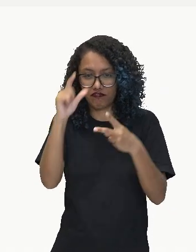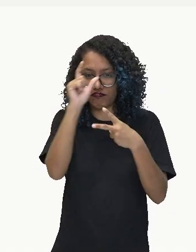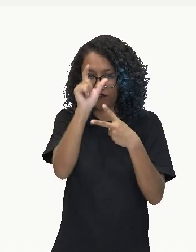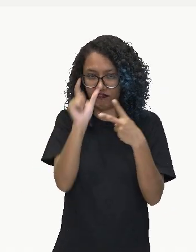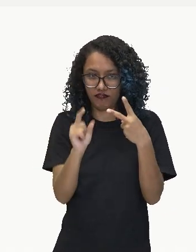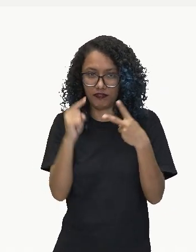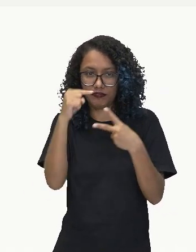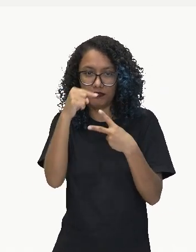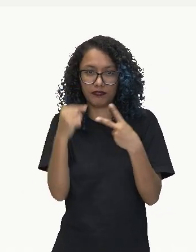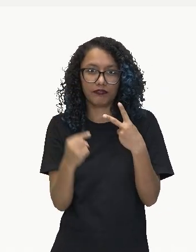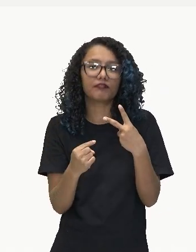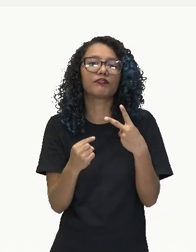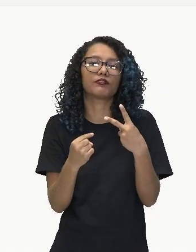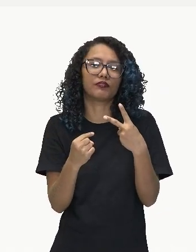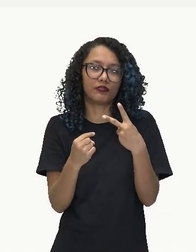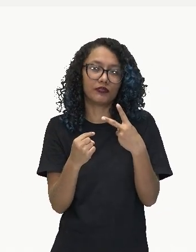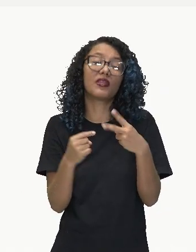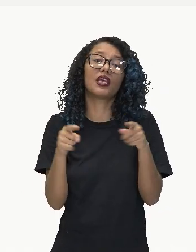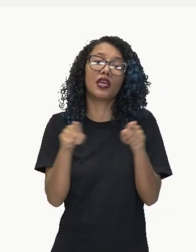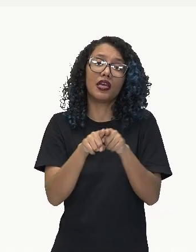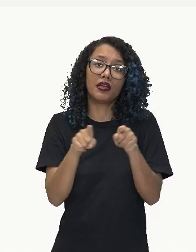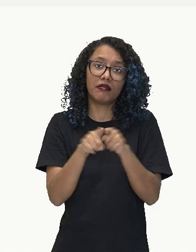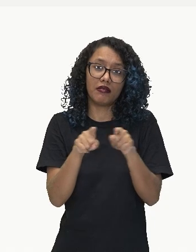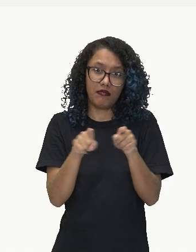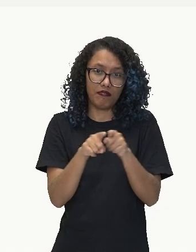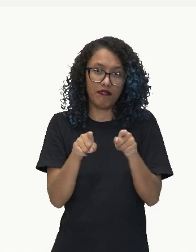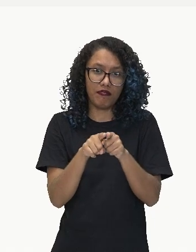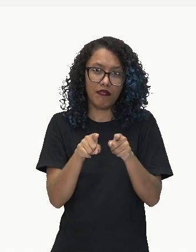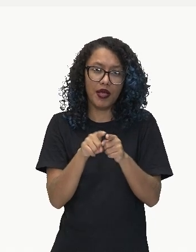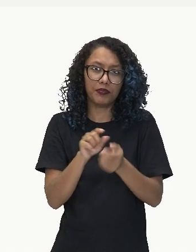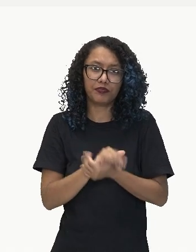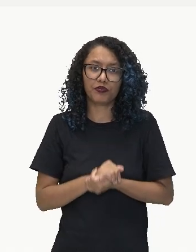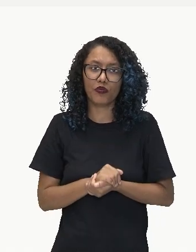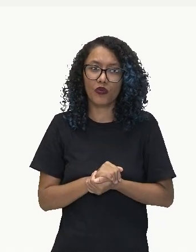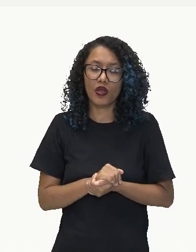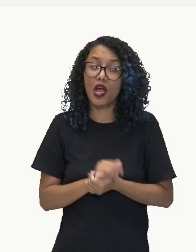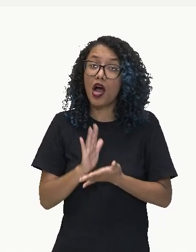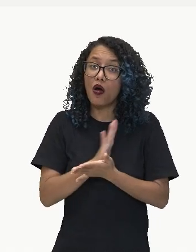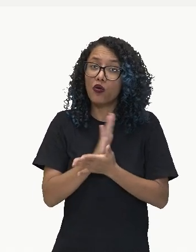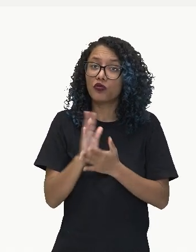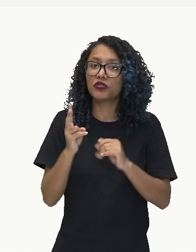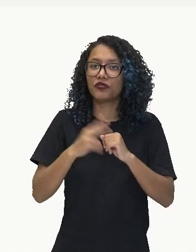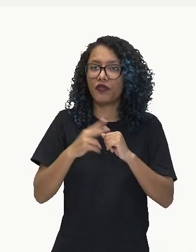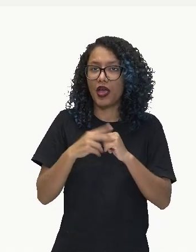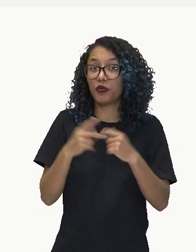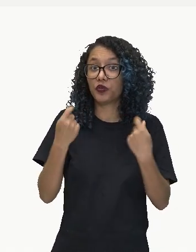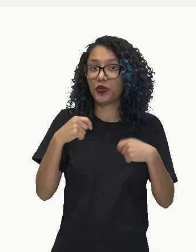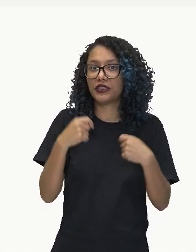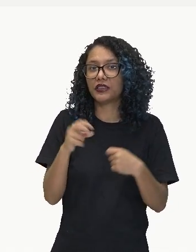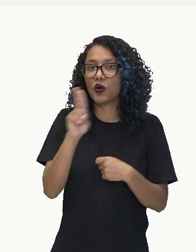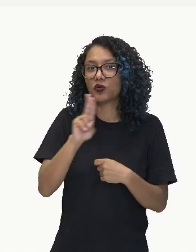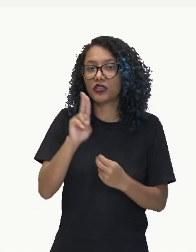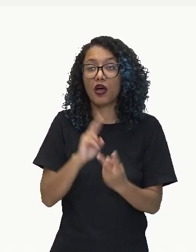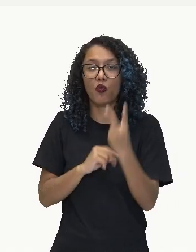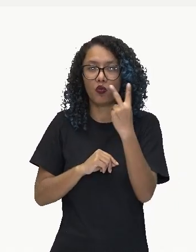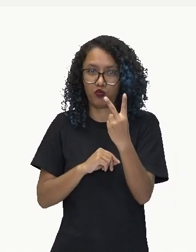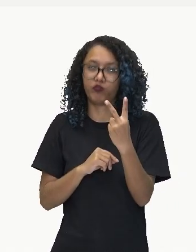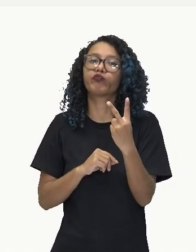indiretos. Também é bueno saber que há verbos que pedem los dos. Tanto o